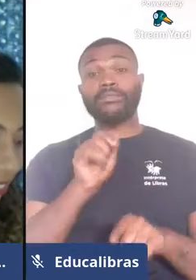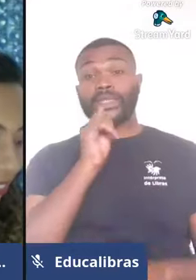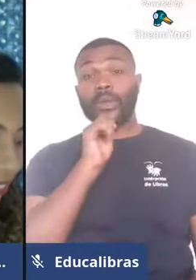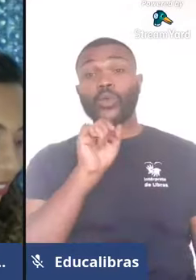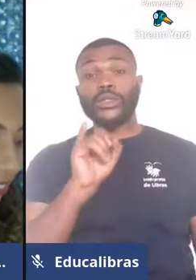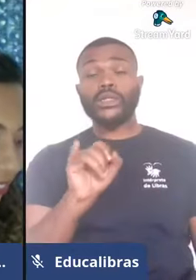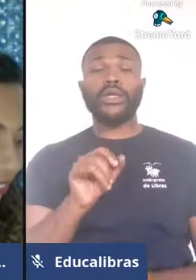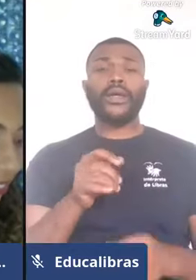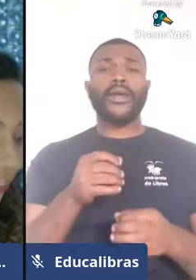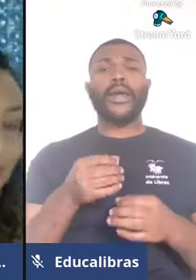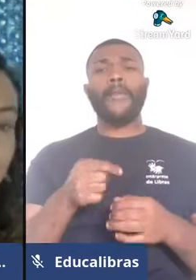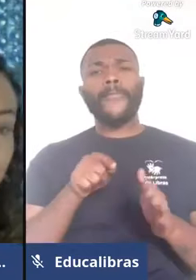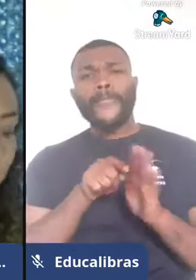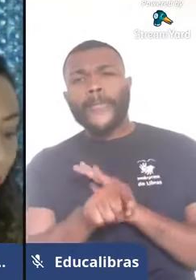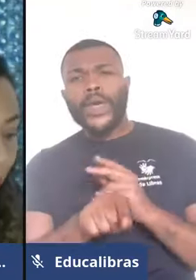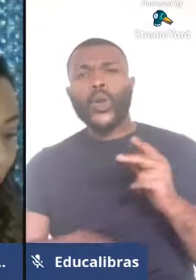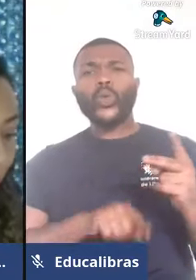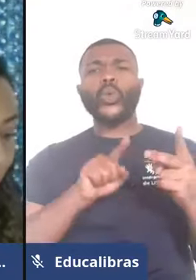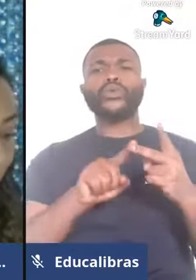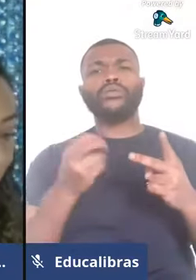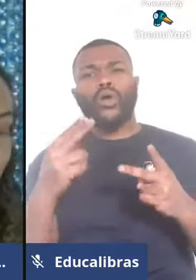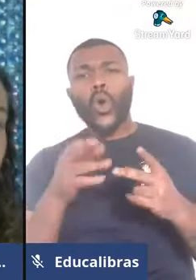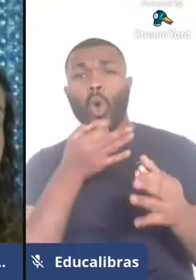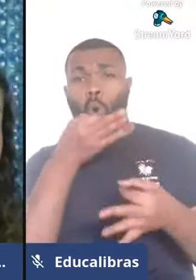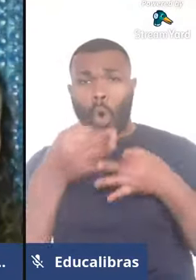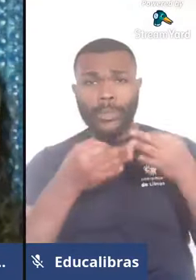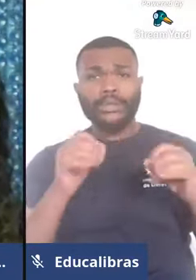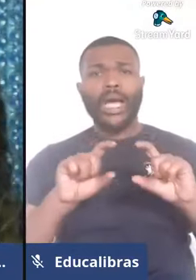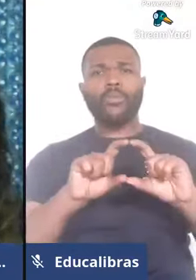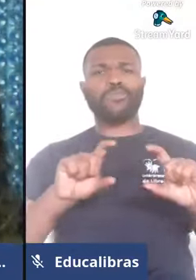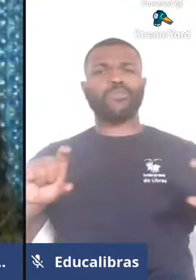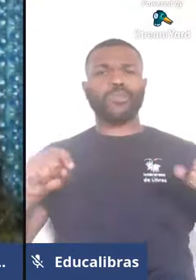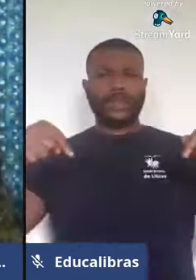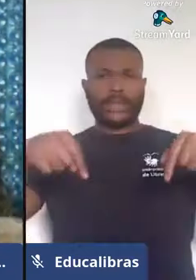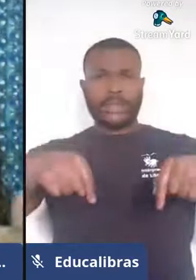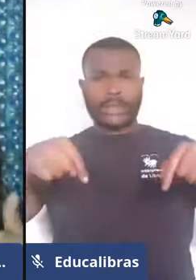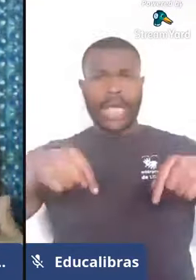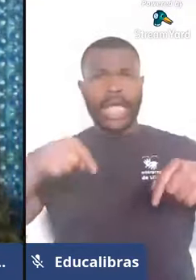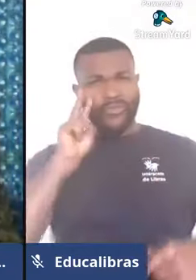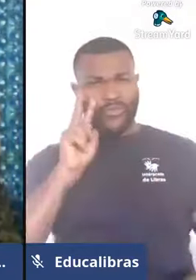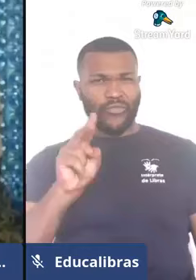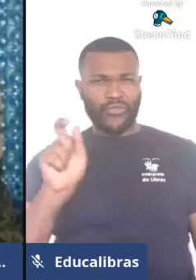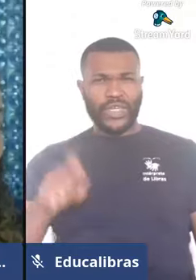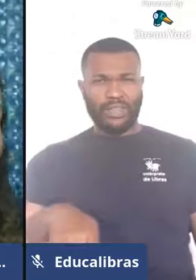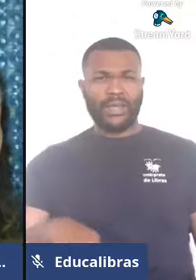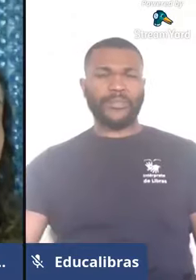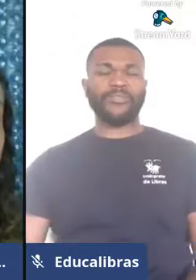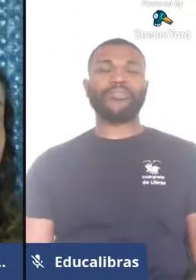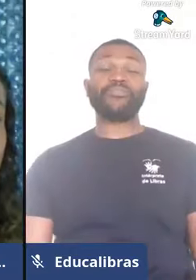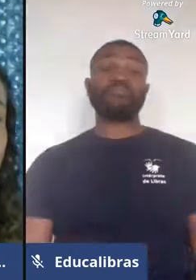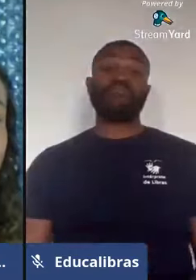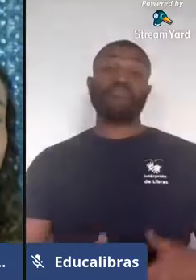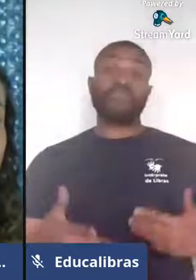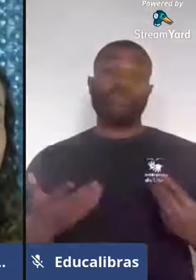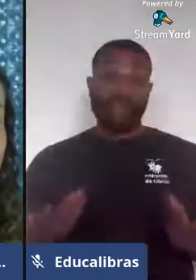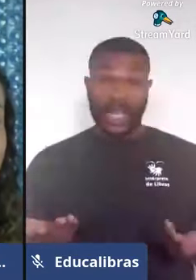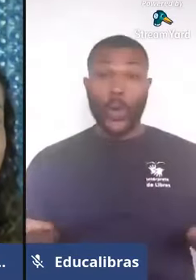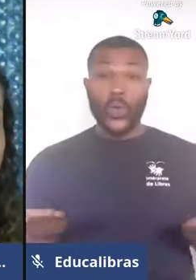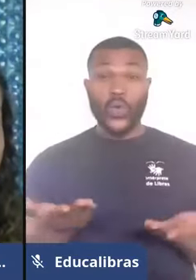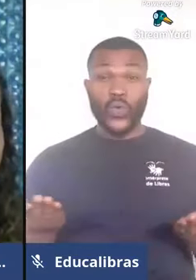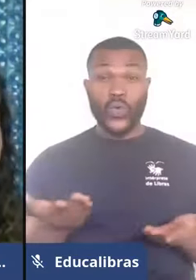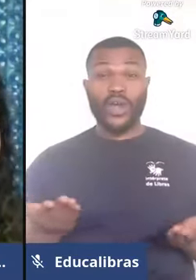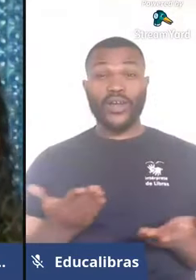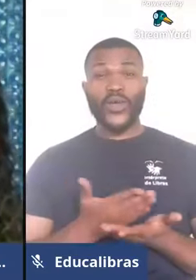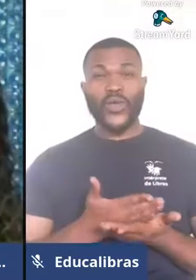comentários, Aline, eu vou jogando na tela também para aí todo mundo ver. É isso aí. Então, vamos começar.